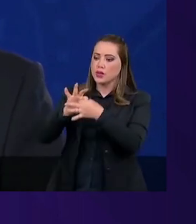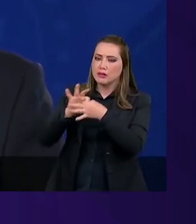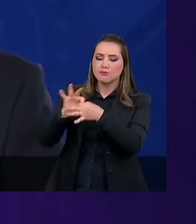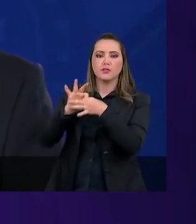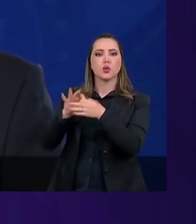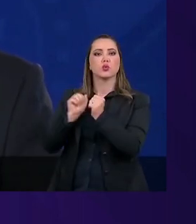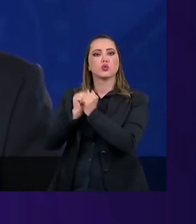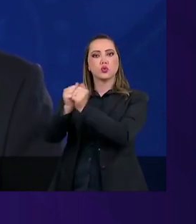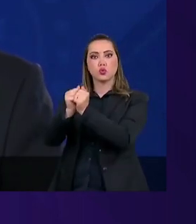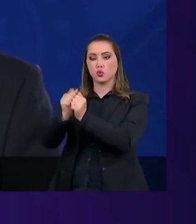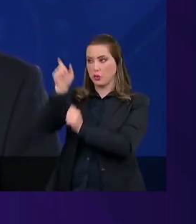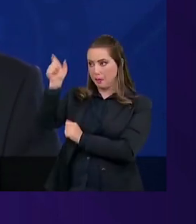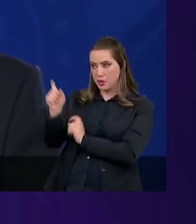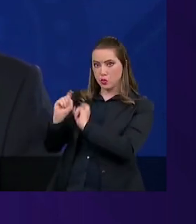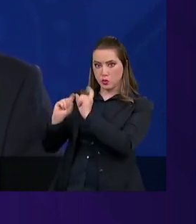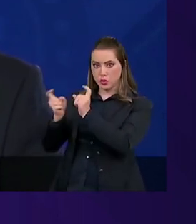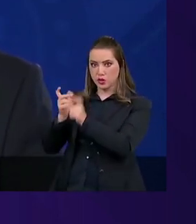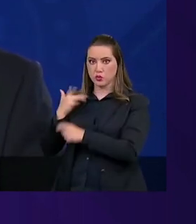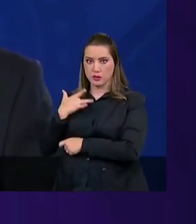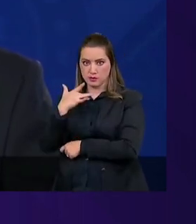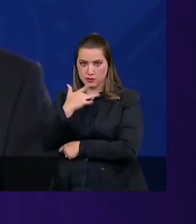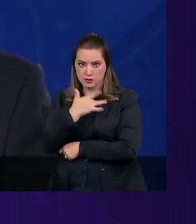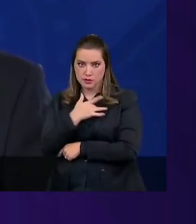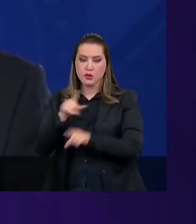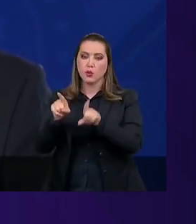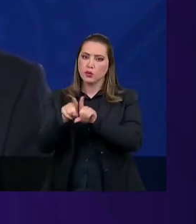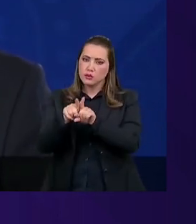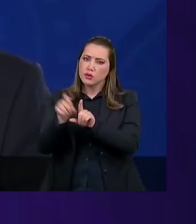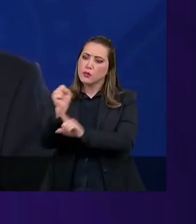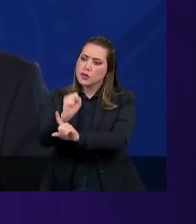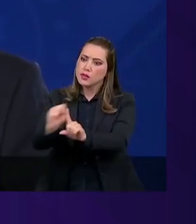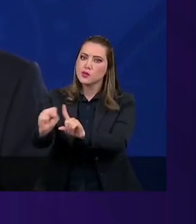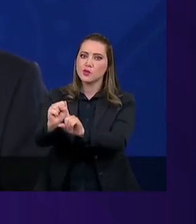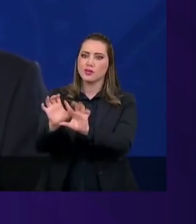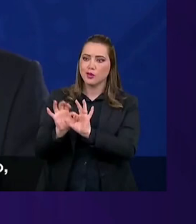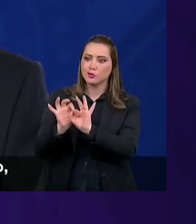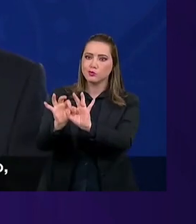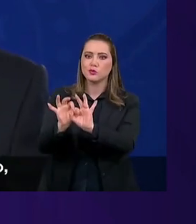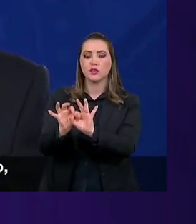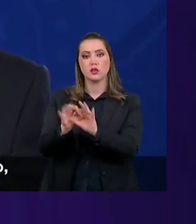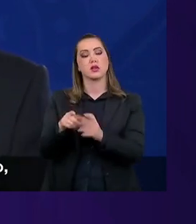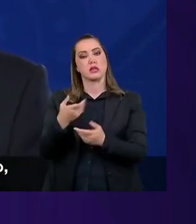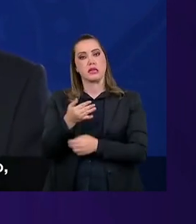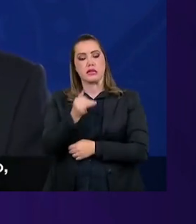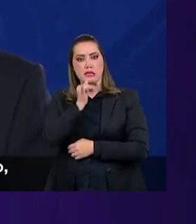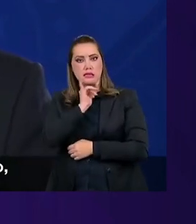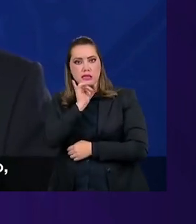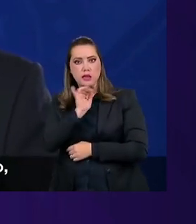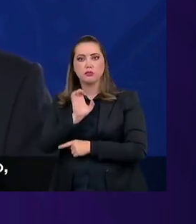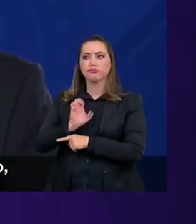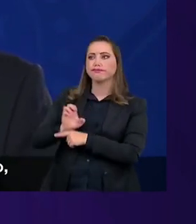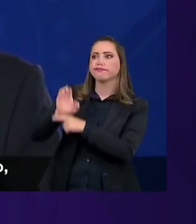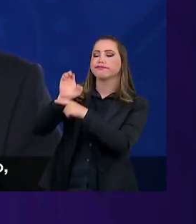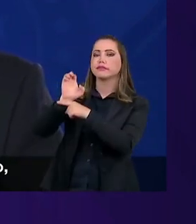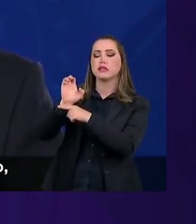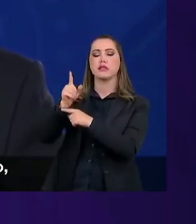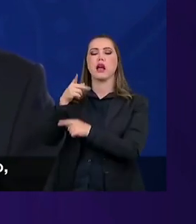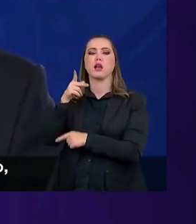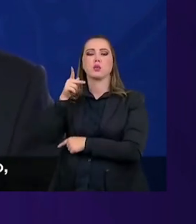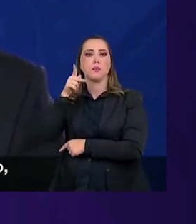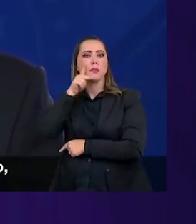o engajamento do gestores de saúde e da sociedade civil estados como a Paraíba